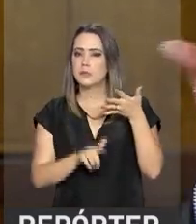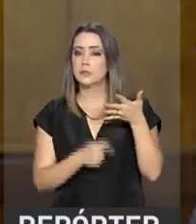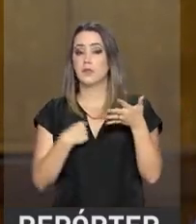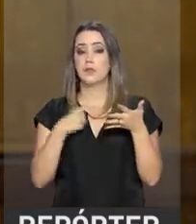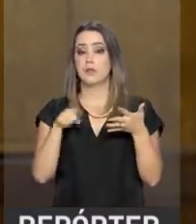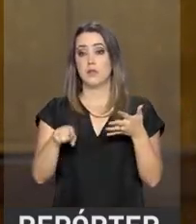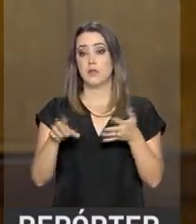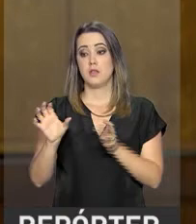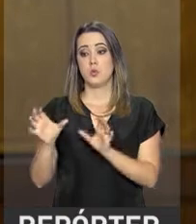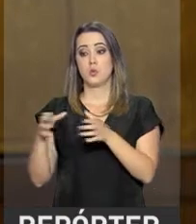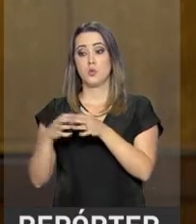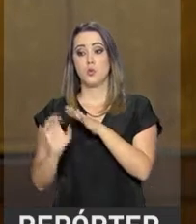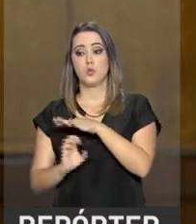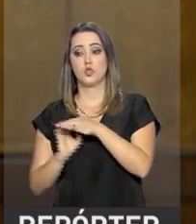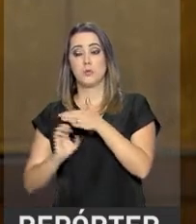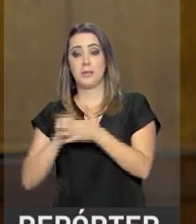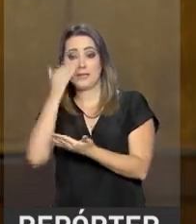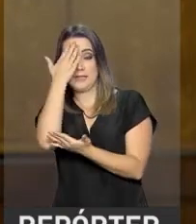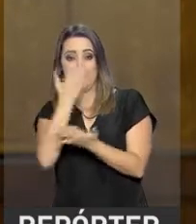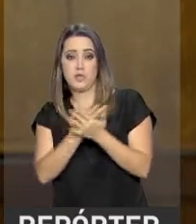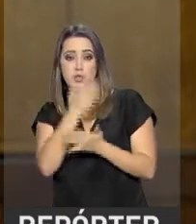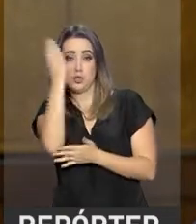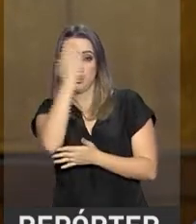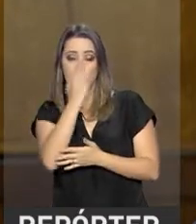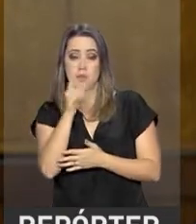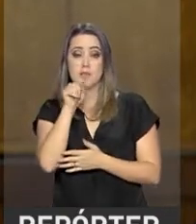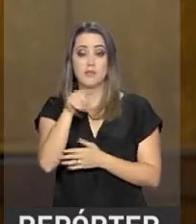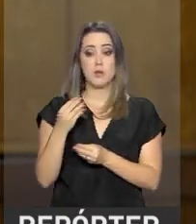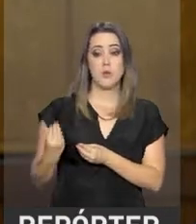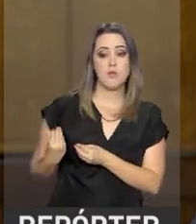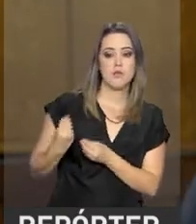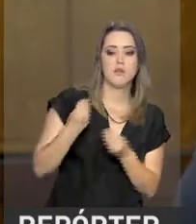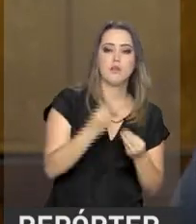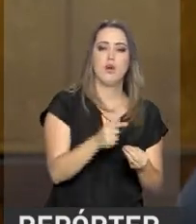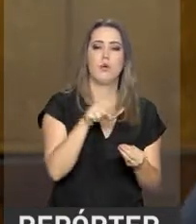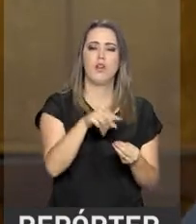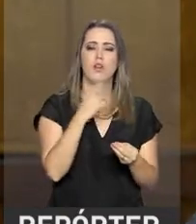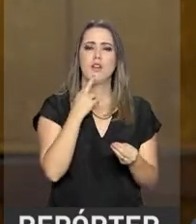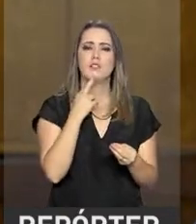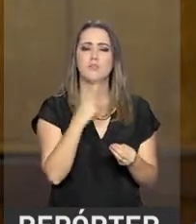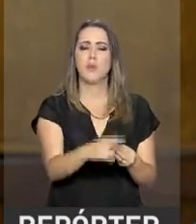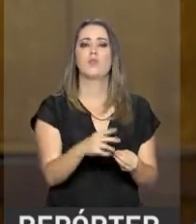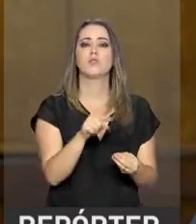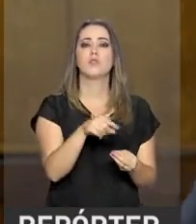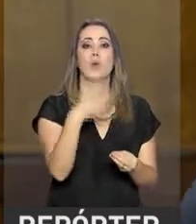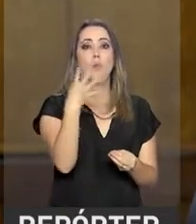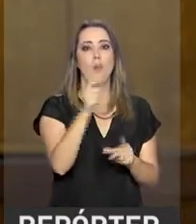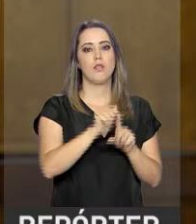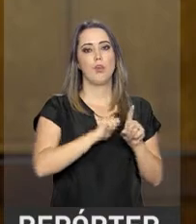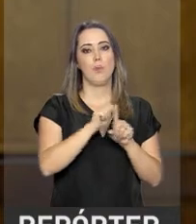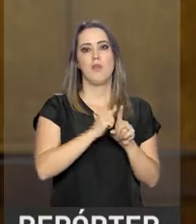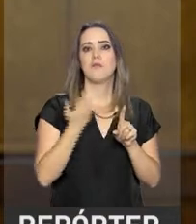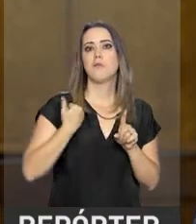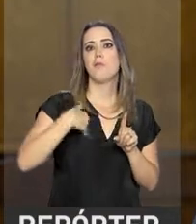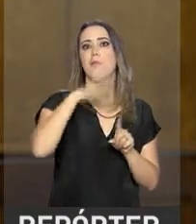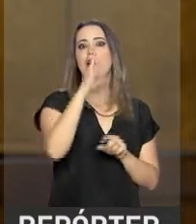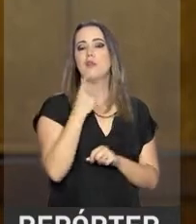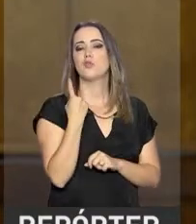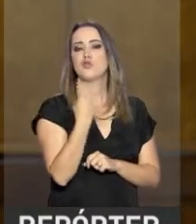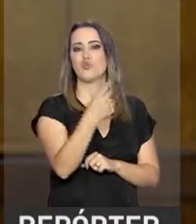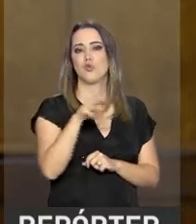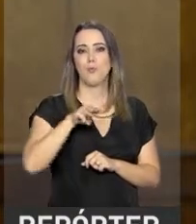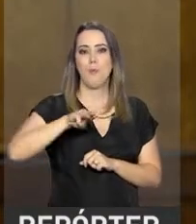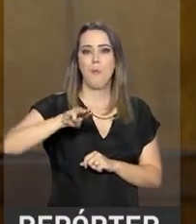que eu mencionei na primeira pergunta ela trouxe em consequência destes quatro meses mais de um milhão e meio de